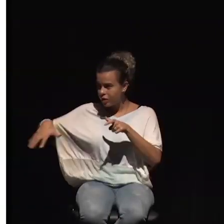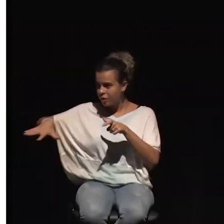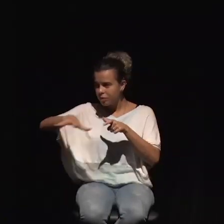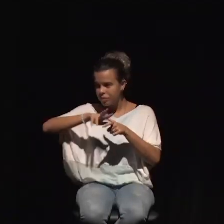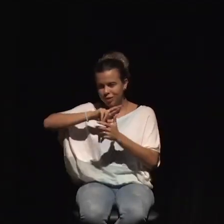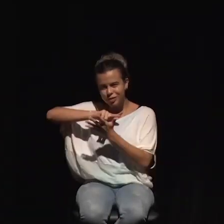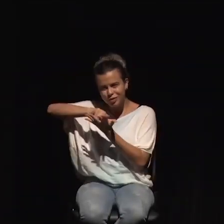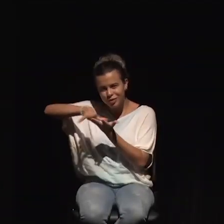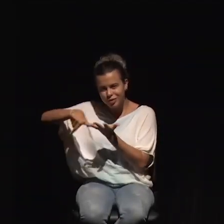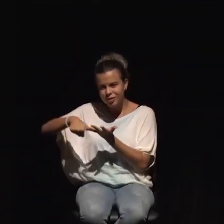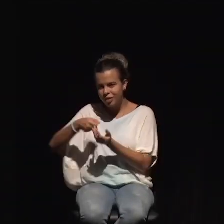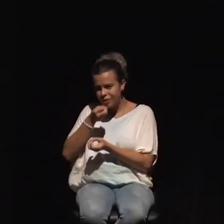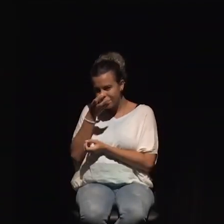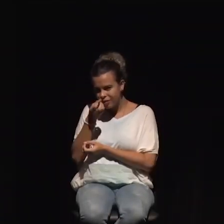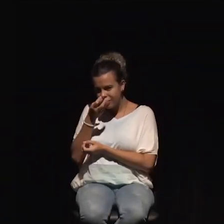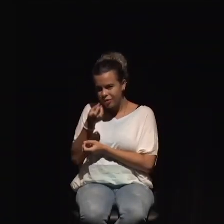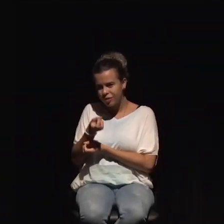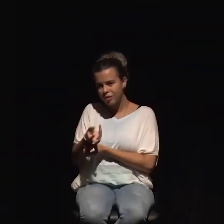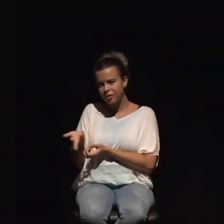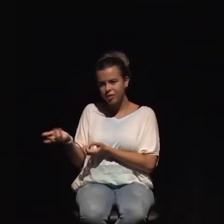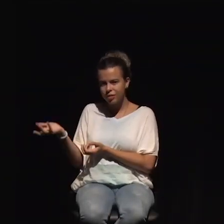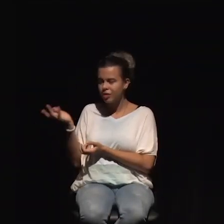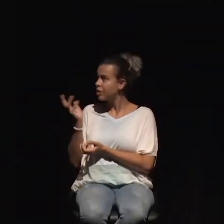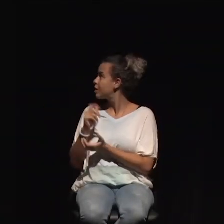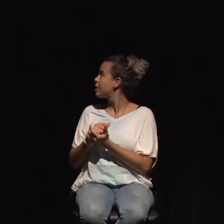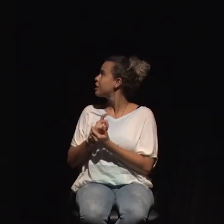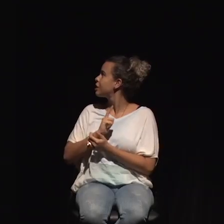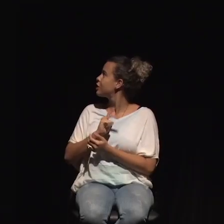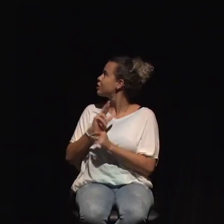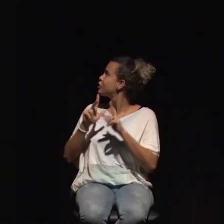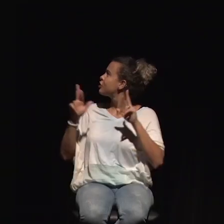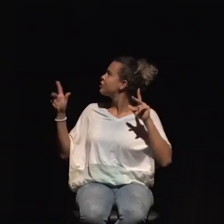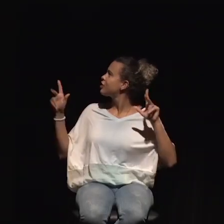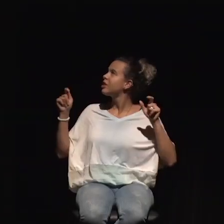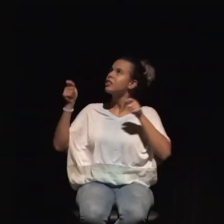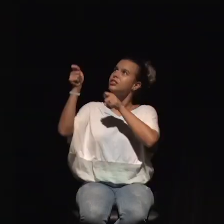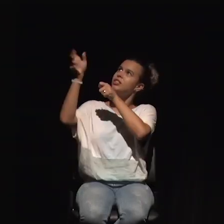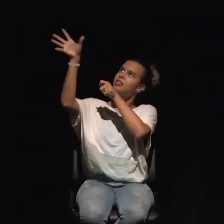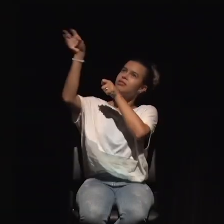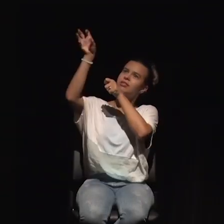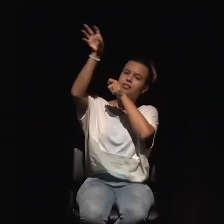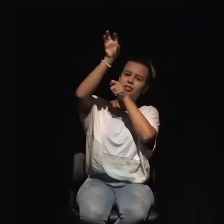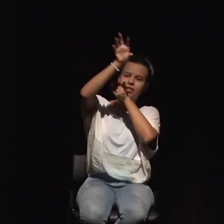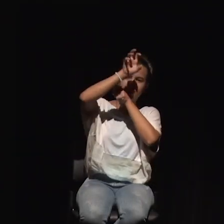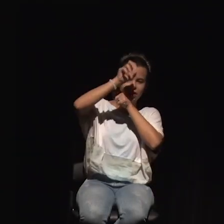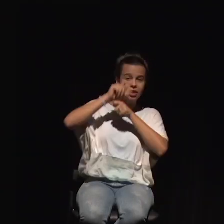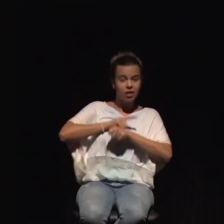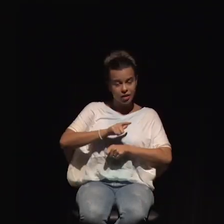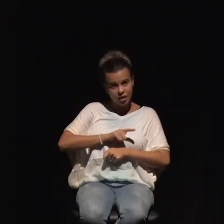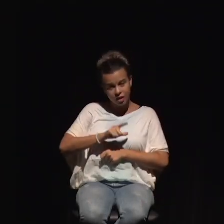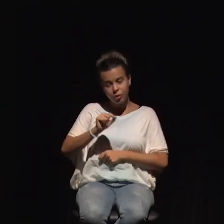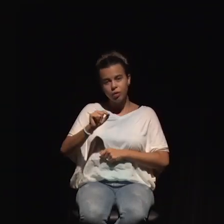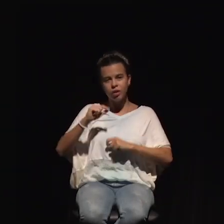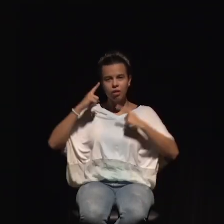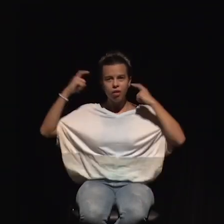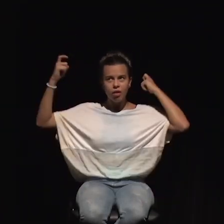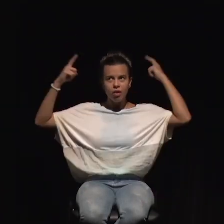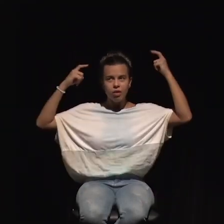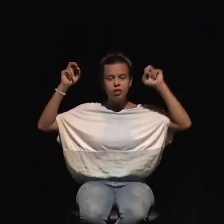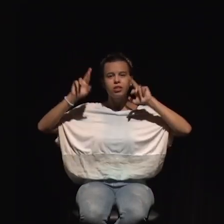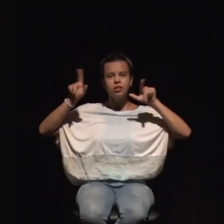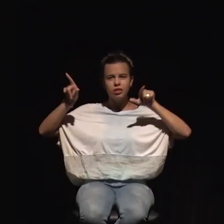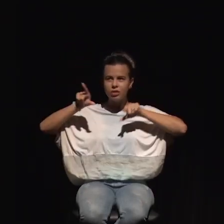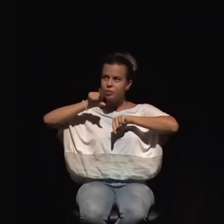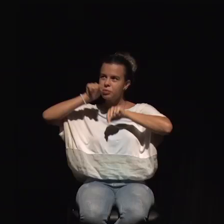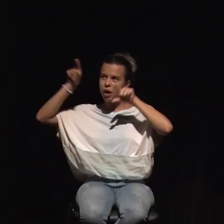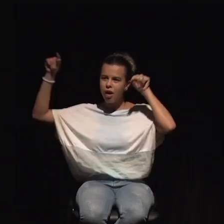biodiversos água florestas nem assim você encontra uma diversidade de espécies e portanto uma diversidade acústica também é